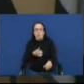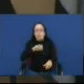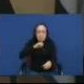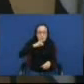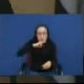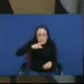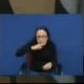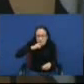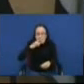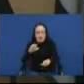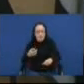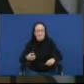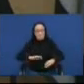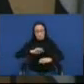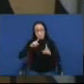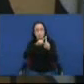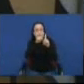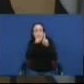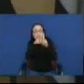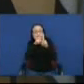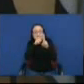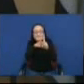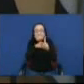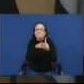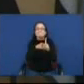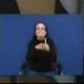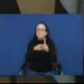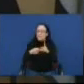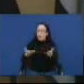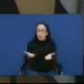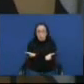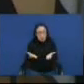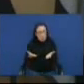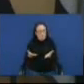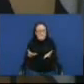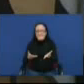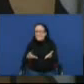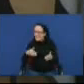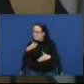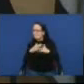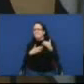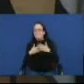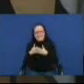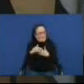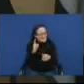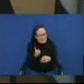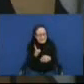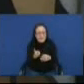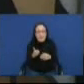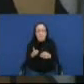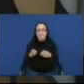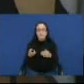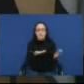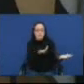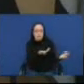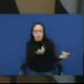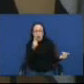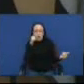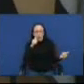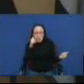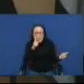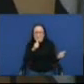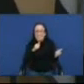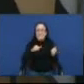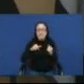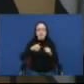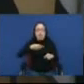que, atualmente, hoje em dia, adolescentes cada vez mais cedo têm feito o consumo do álcool de forma